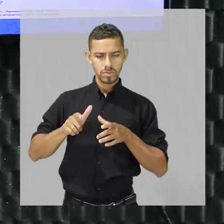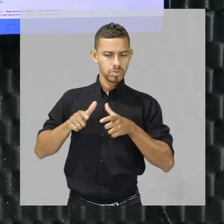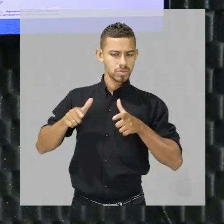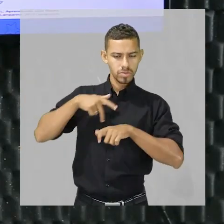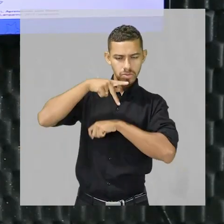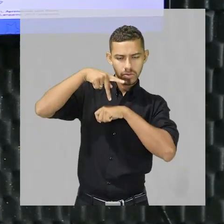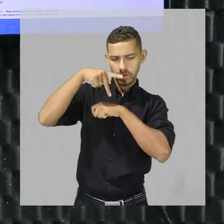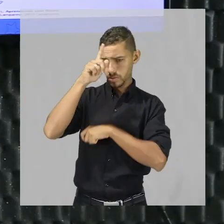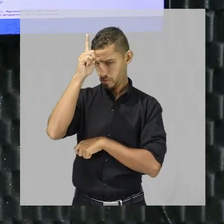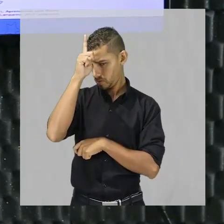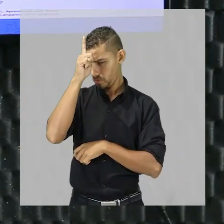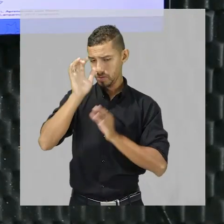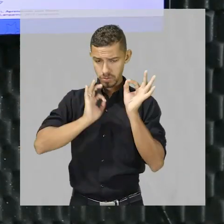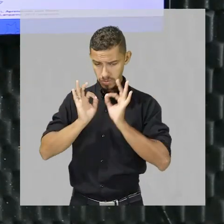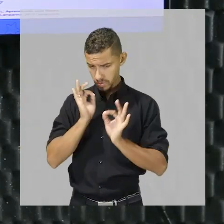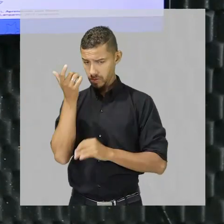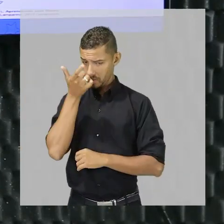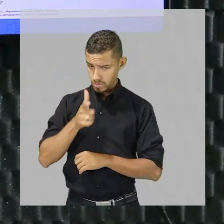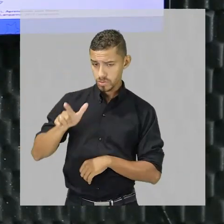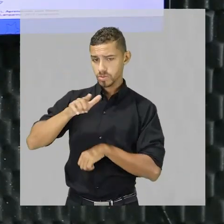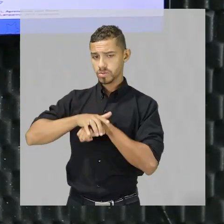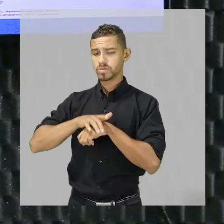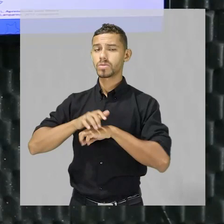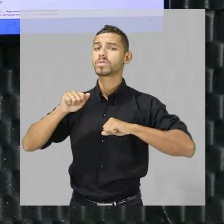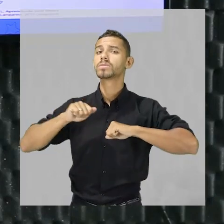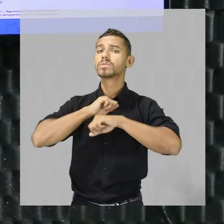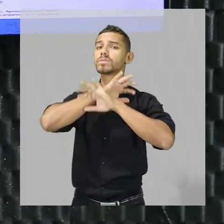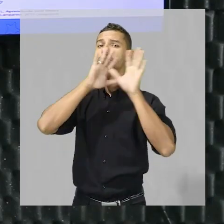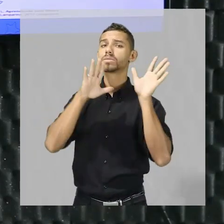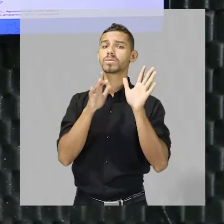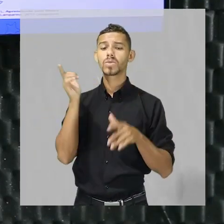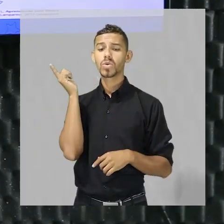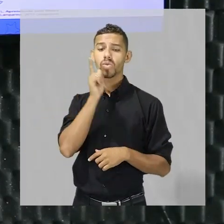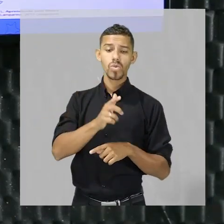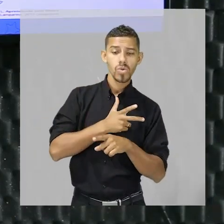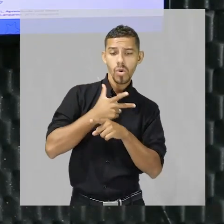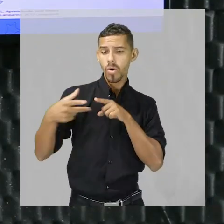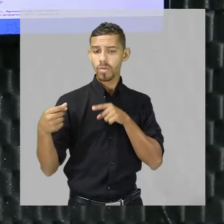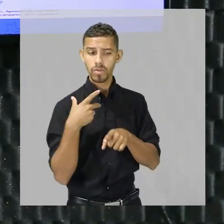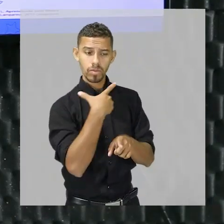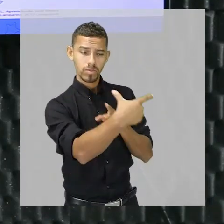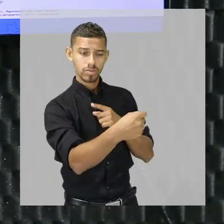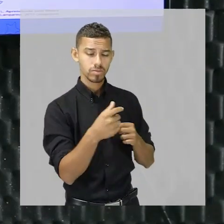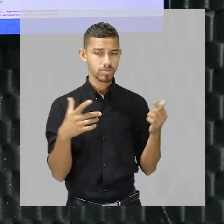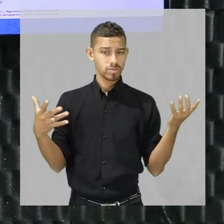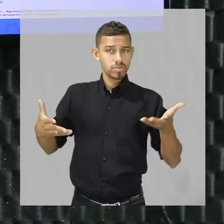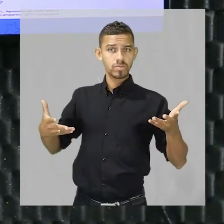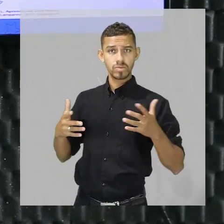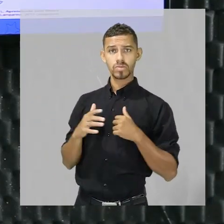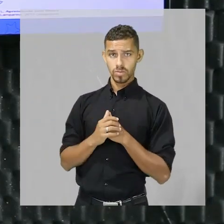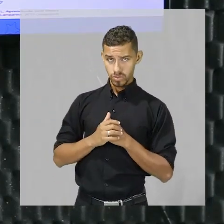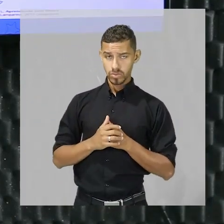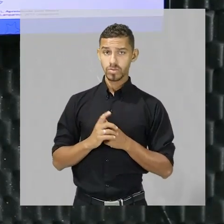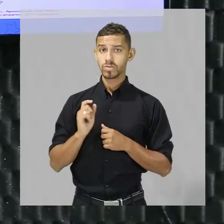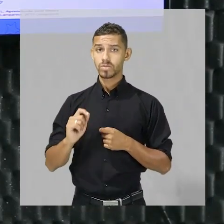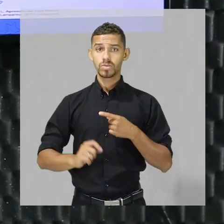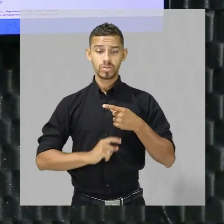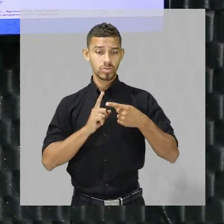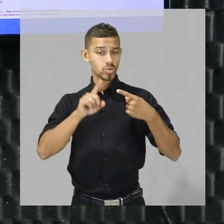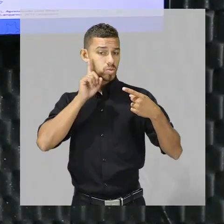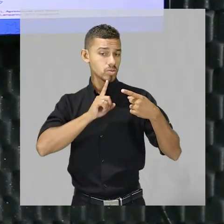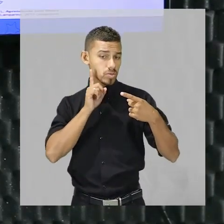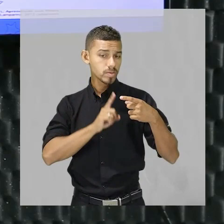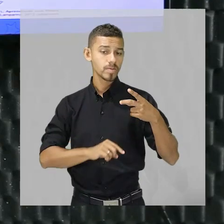momento ela seria reorganizada. Só que tu tinha claramente entre os vencedores da dita Segunda Guerra Mundial, que seriam